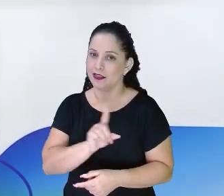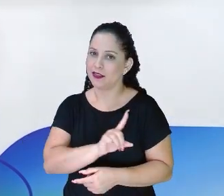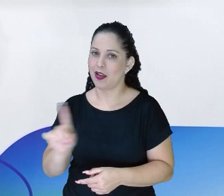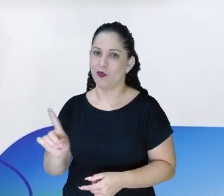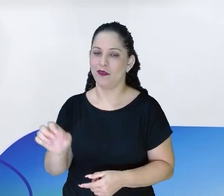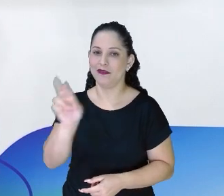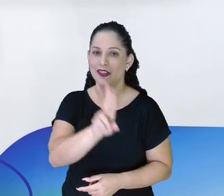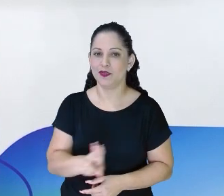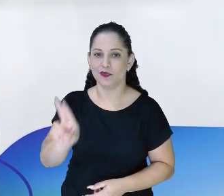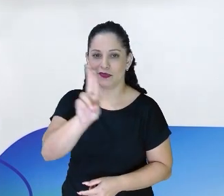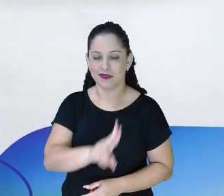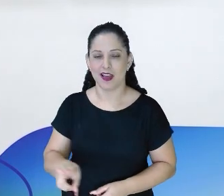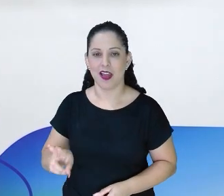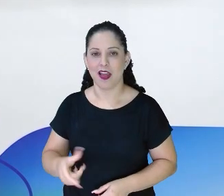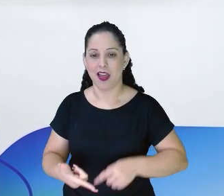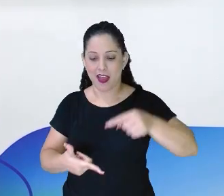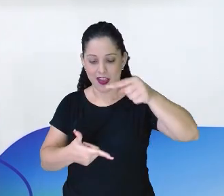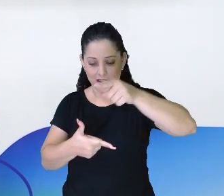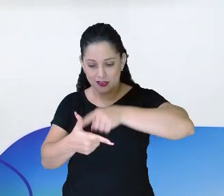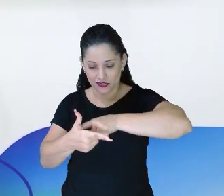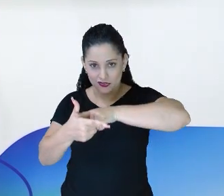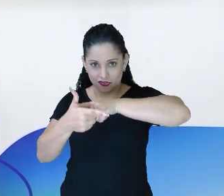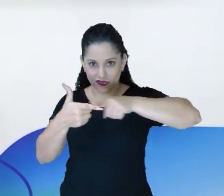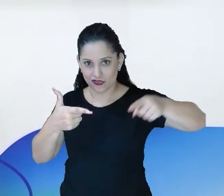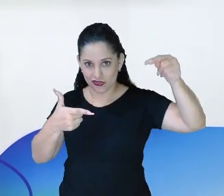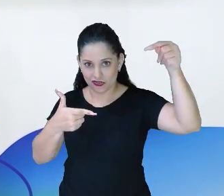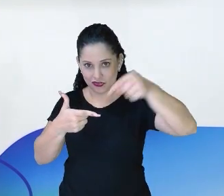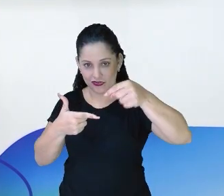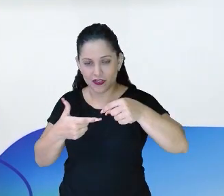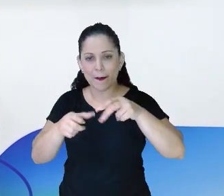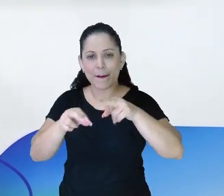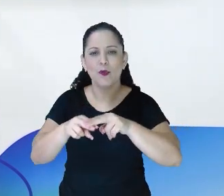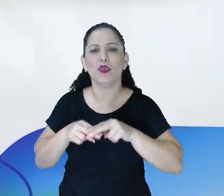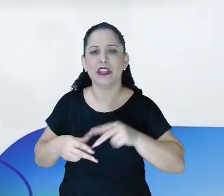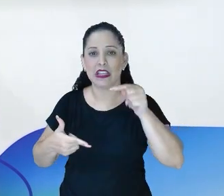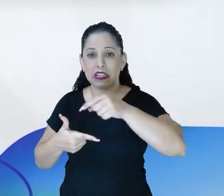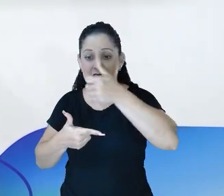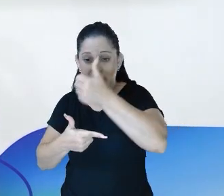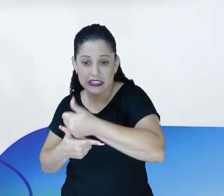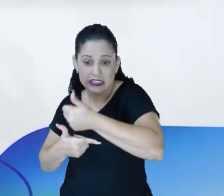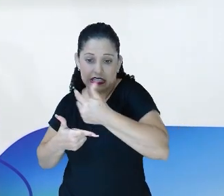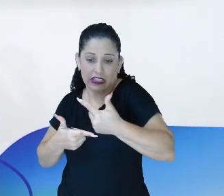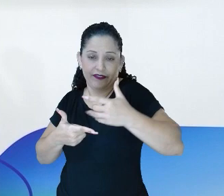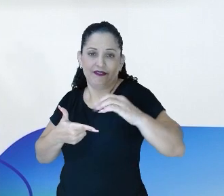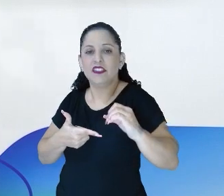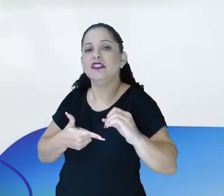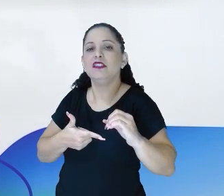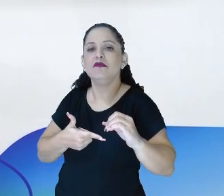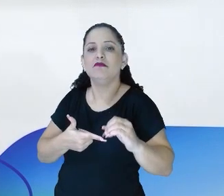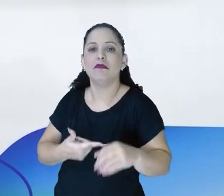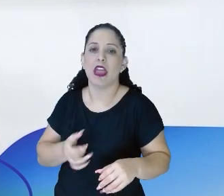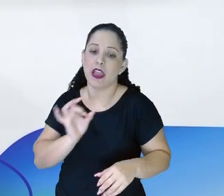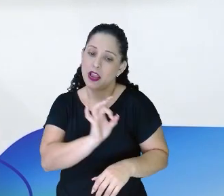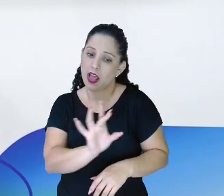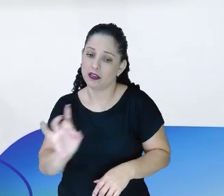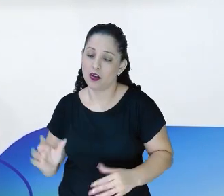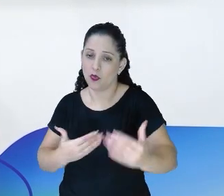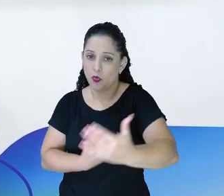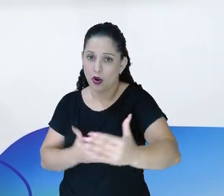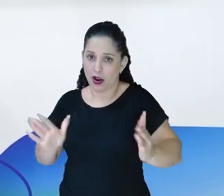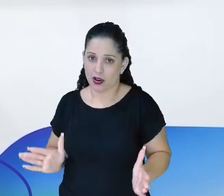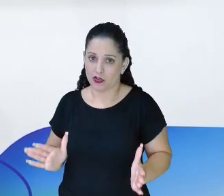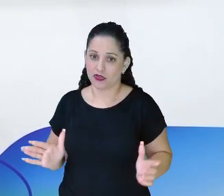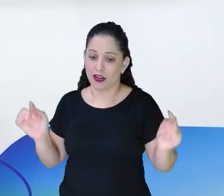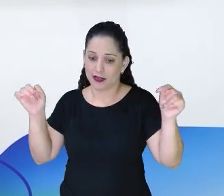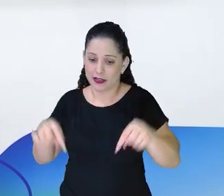método chave. Por que por 120? Não é a quantidade máxima de cada caixa? Então, cada caixa precisa